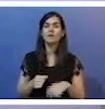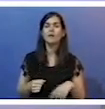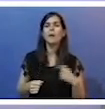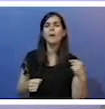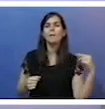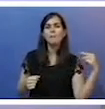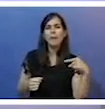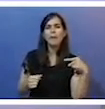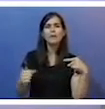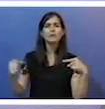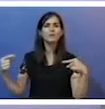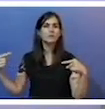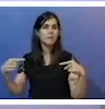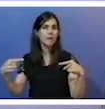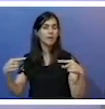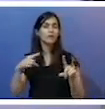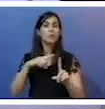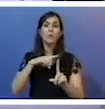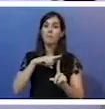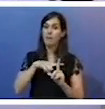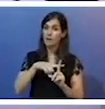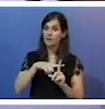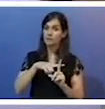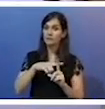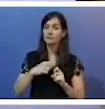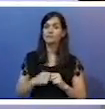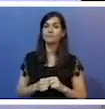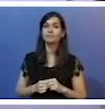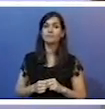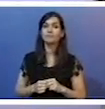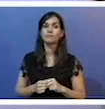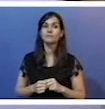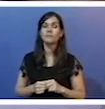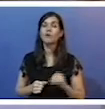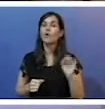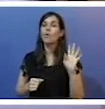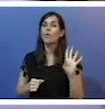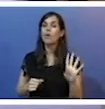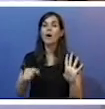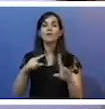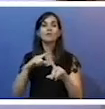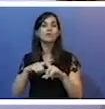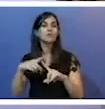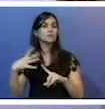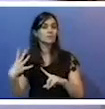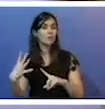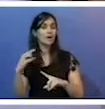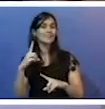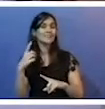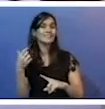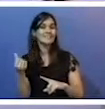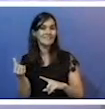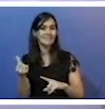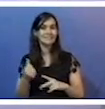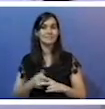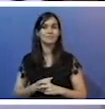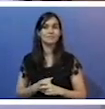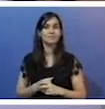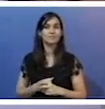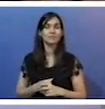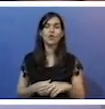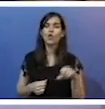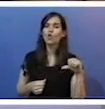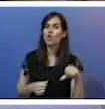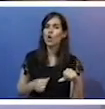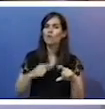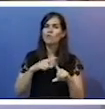mais Quina esse menos com esse menos deu esse mais 4 x 4 deu 16 a